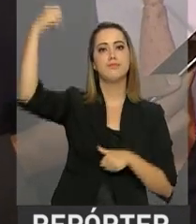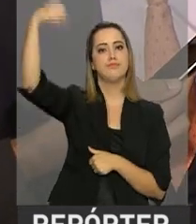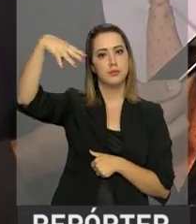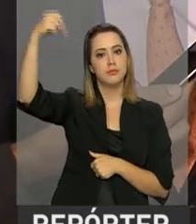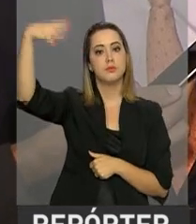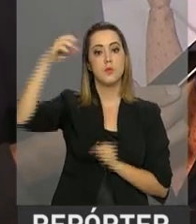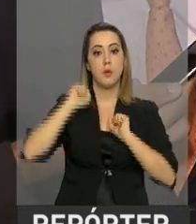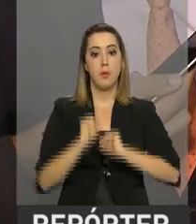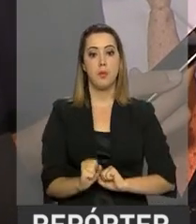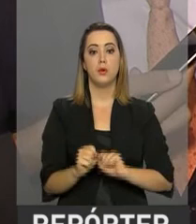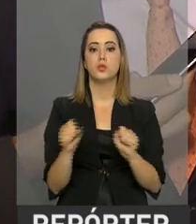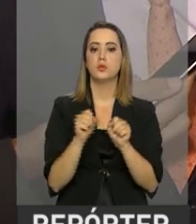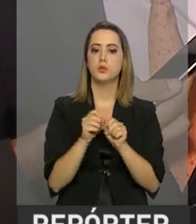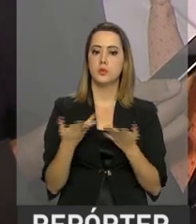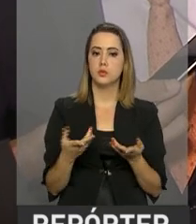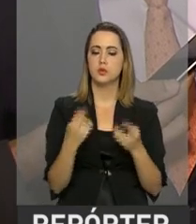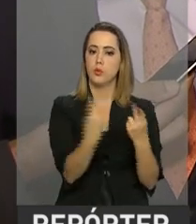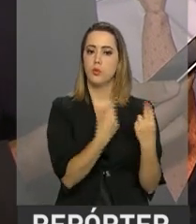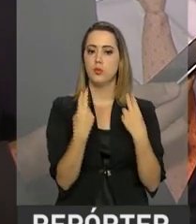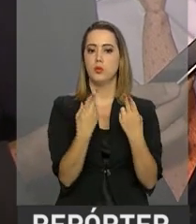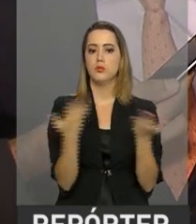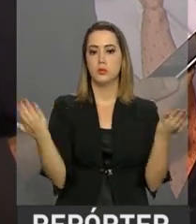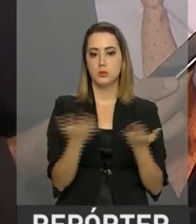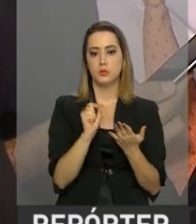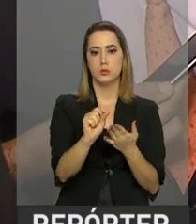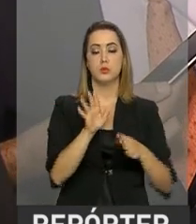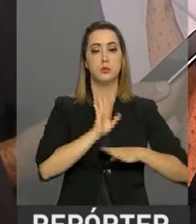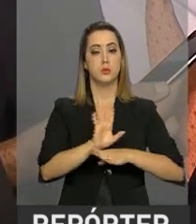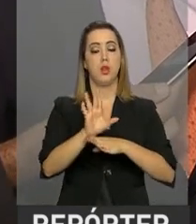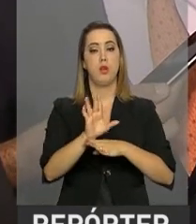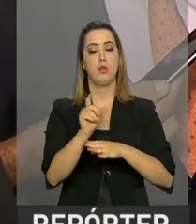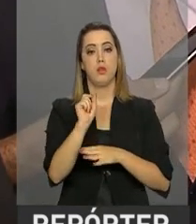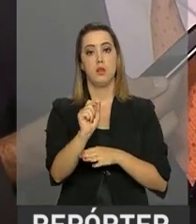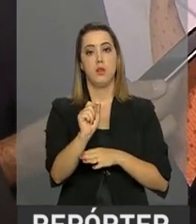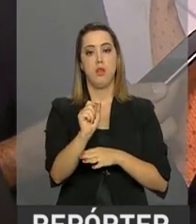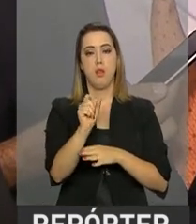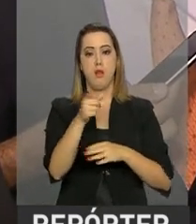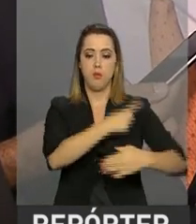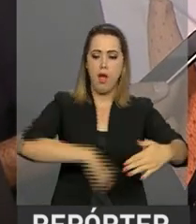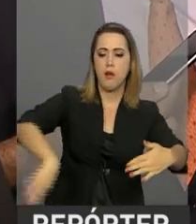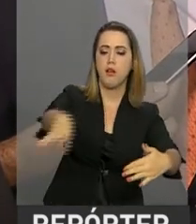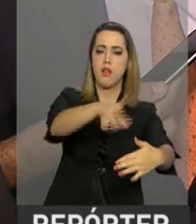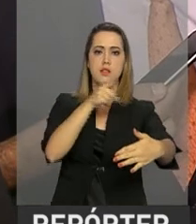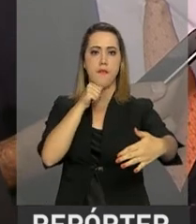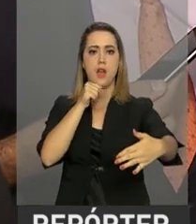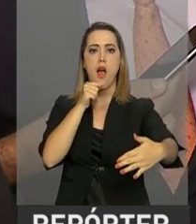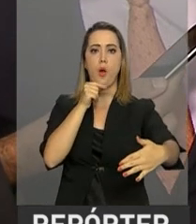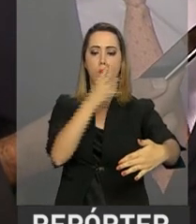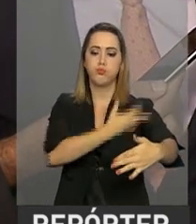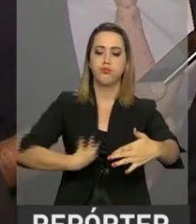ele vai poder fazer isso da mesma forma a questão do abastecimento de água a reservação de água